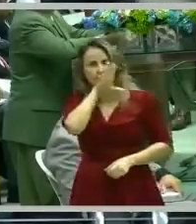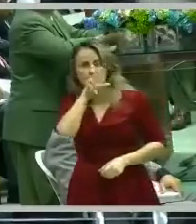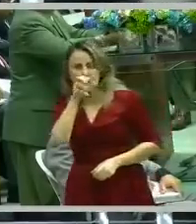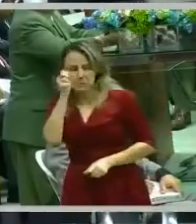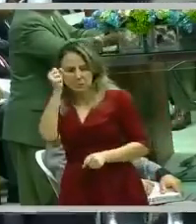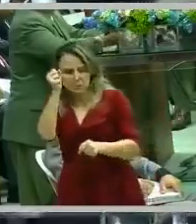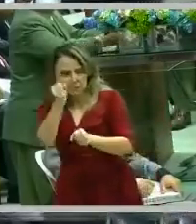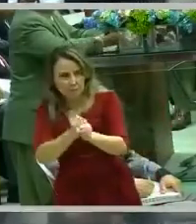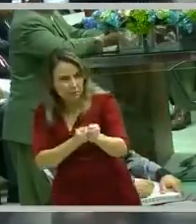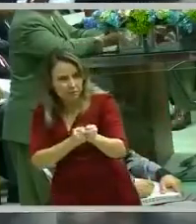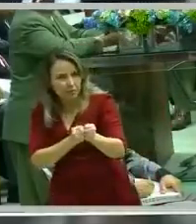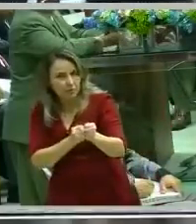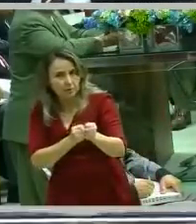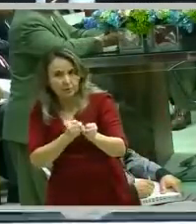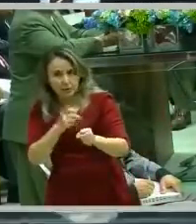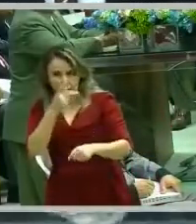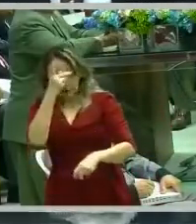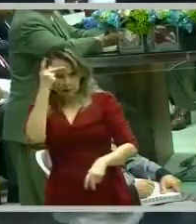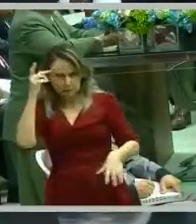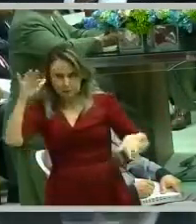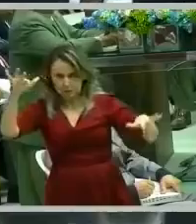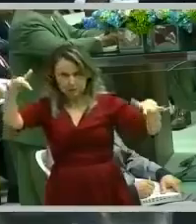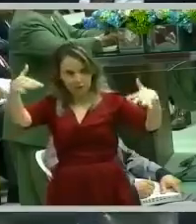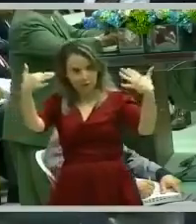dizer. Meu irmão,